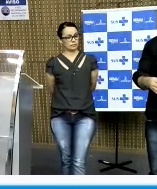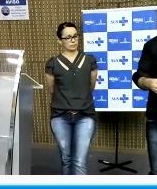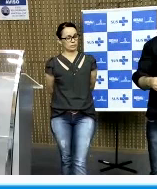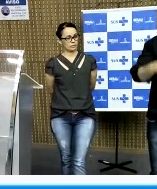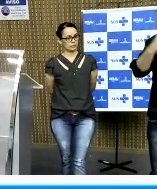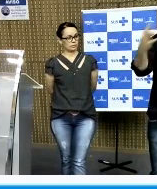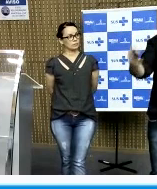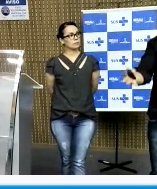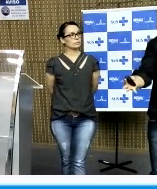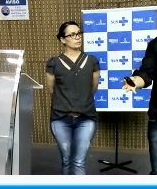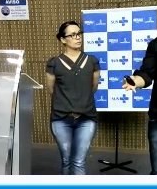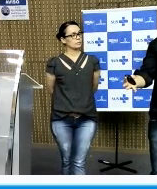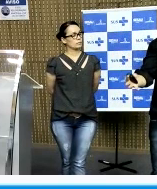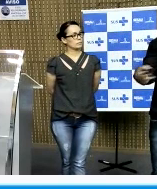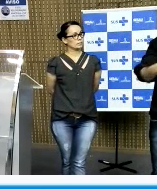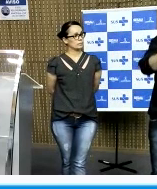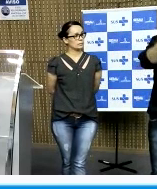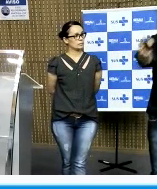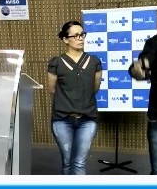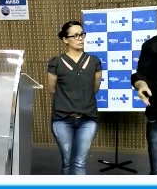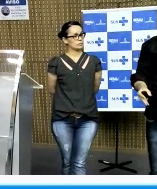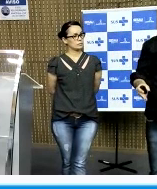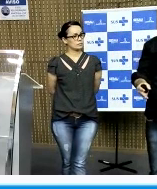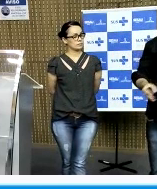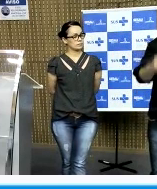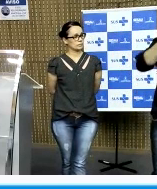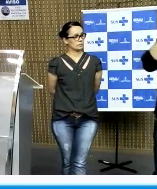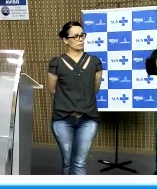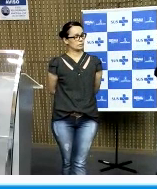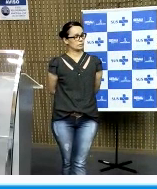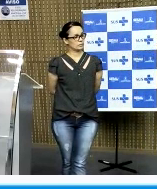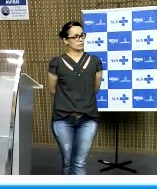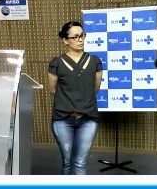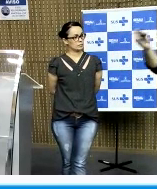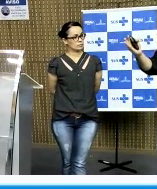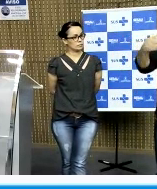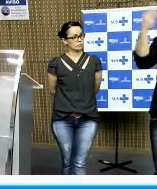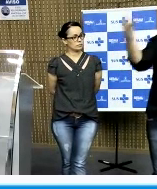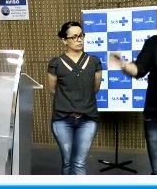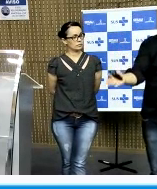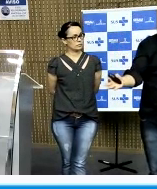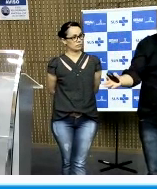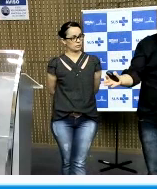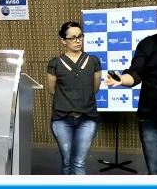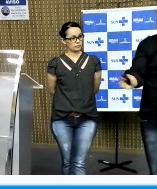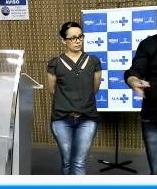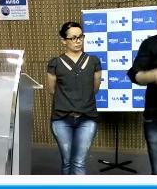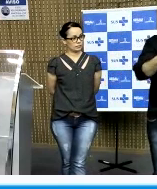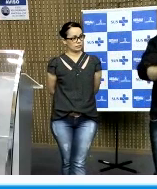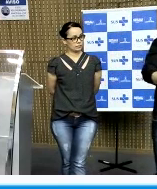Essa é a minha meta. Isso envolve toda a equipe e eu preciso de melhora imediata e que se estenda de 2022 à